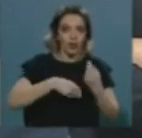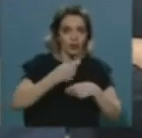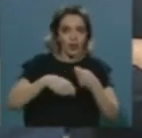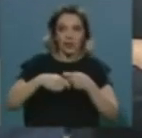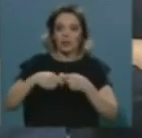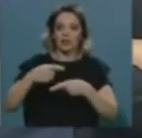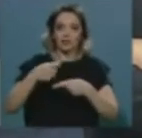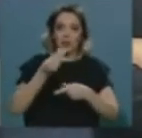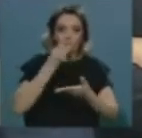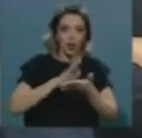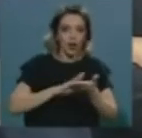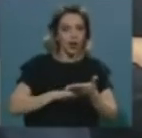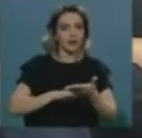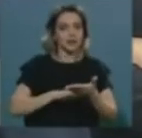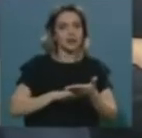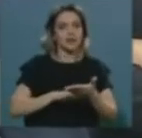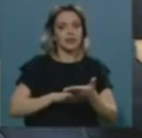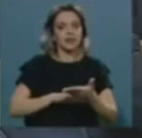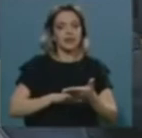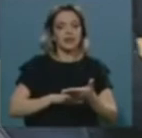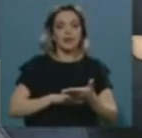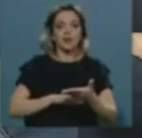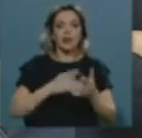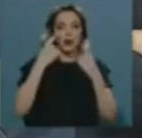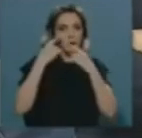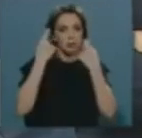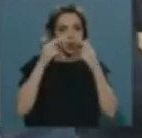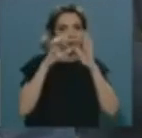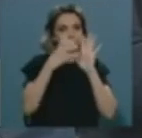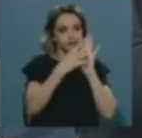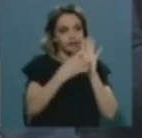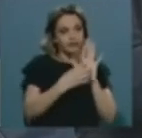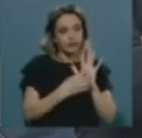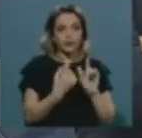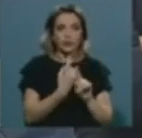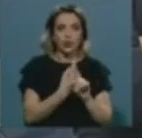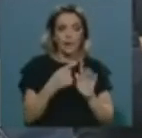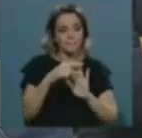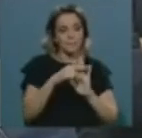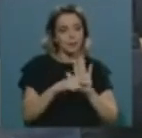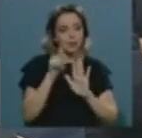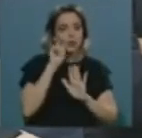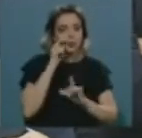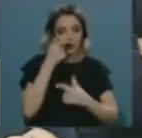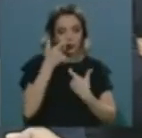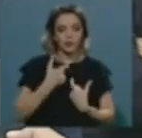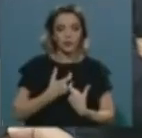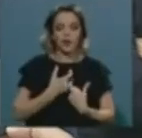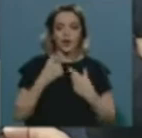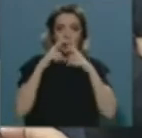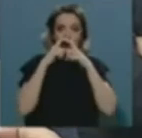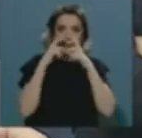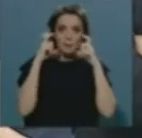comércio, dos restaurantes, com a sinalética, com as medidas de proteção individual, as máscaras,